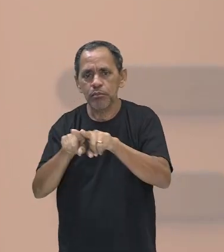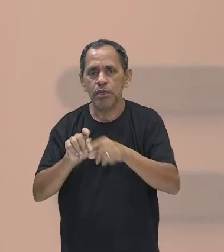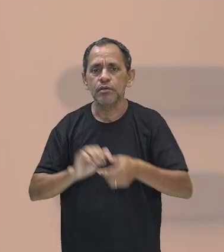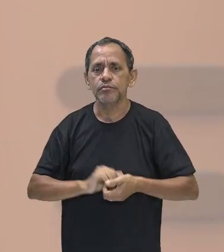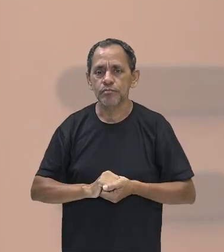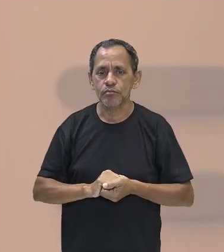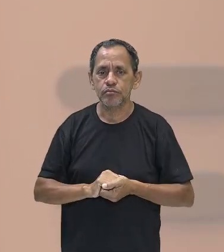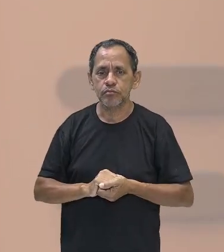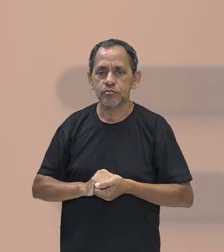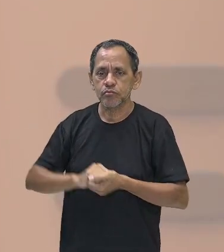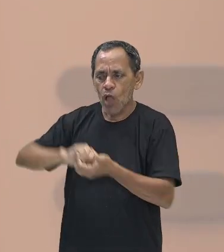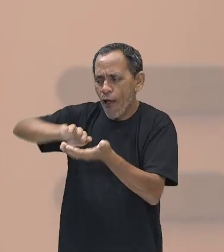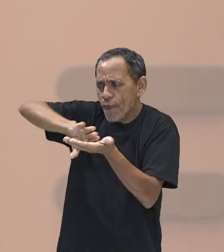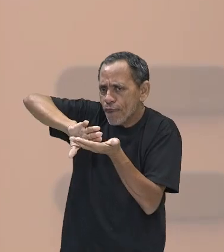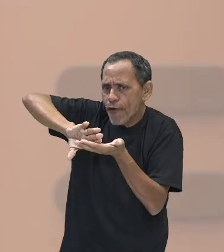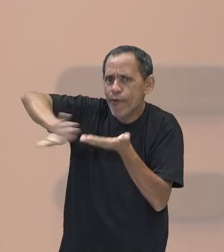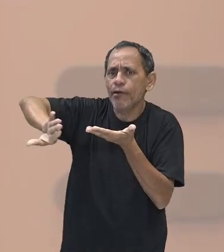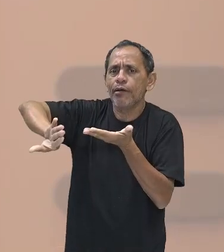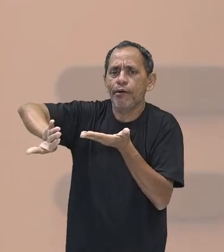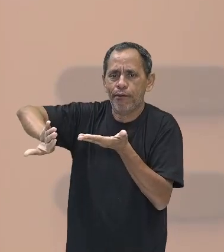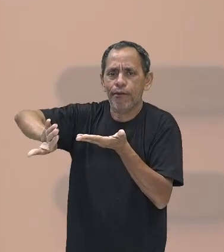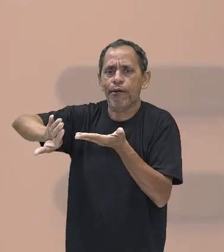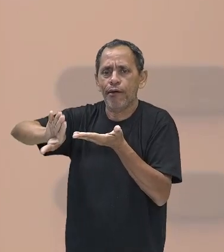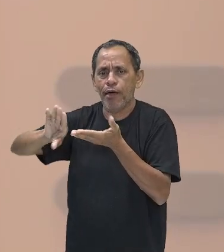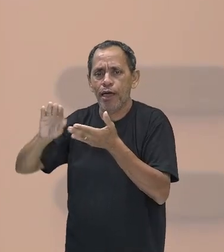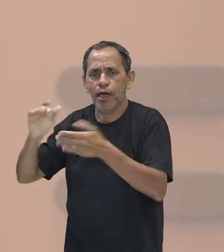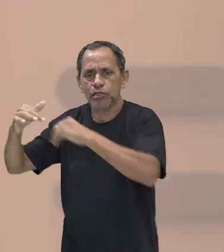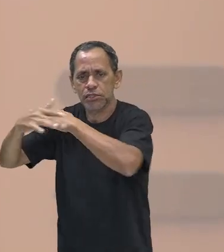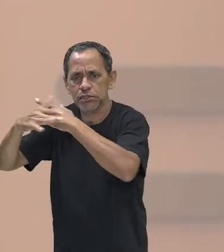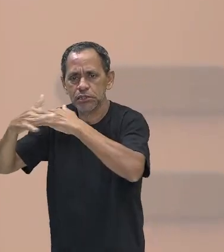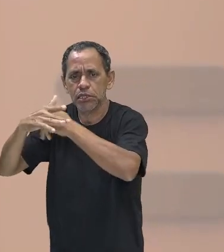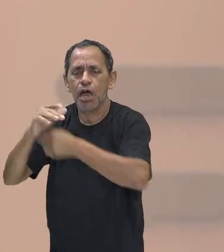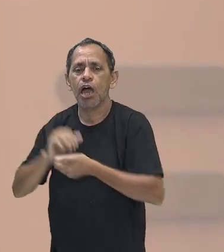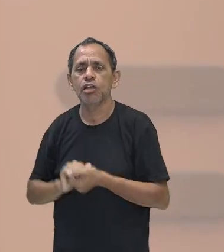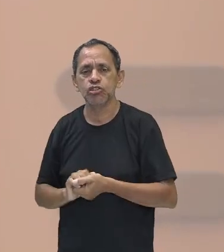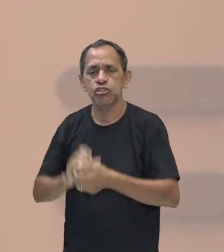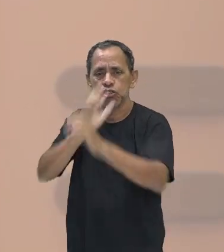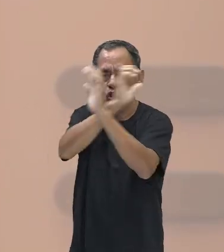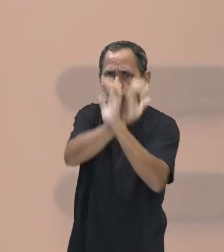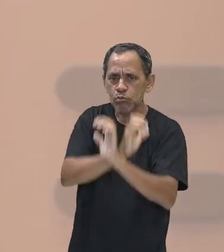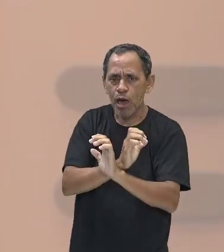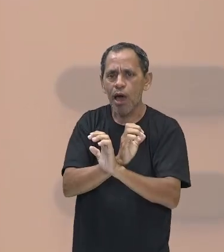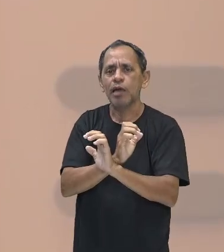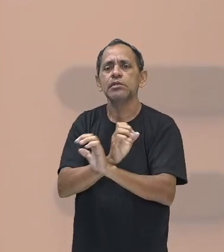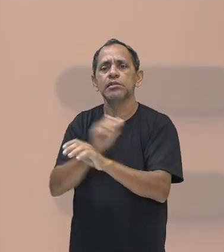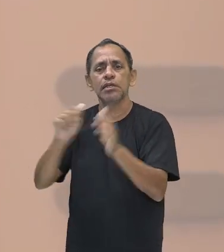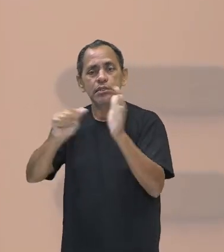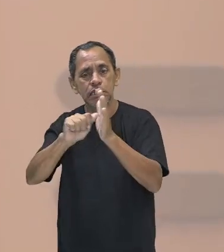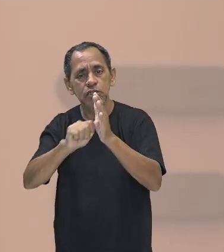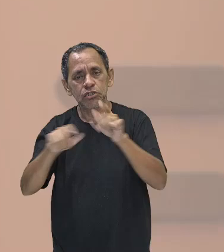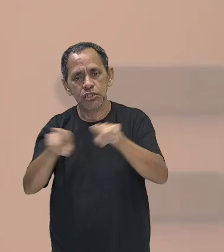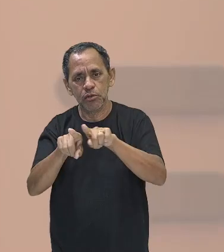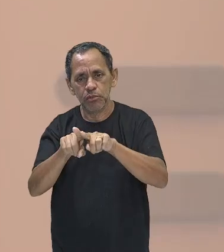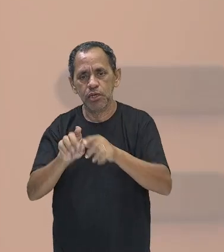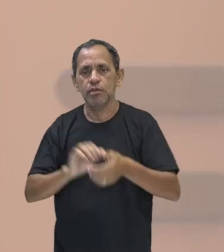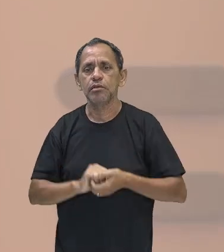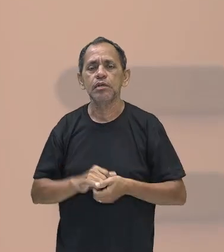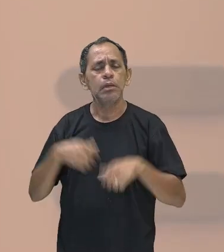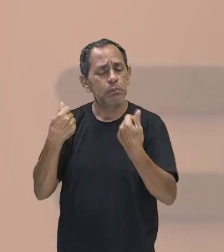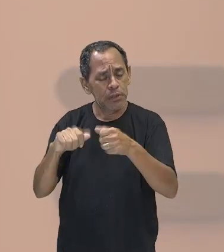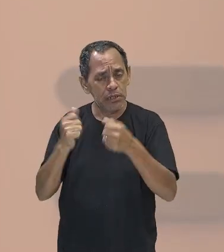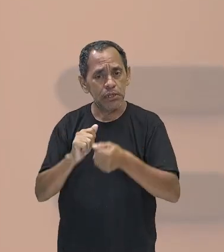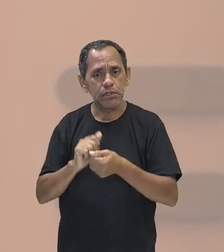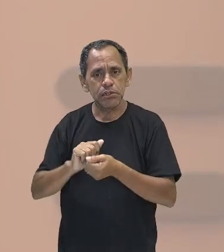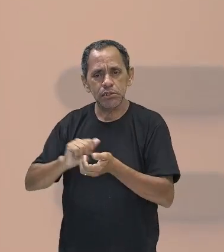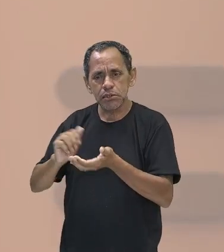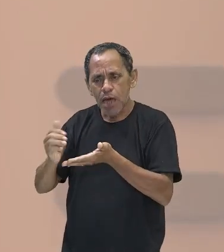de próximo ali das cidades-estados, principalmente Esparta e Atenas, mas e cadê o outro lado? A gente também precisa eliminar, então,